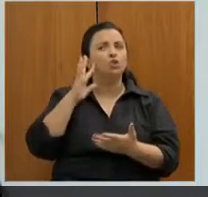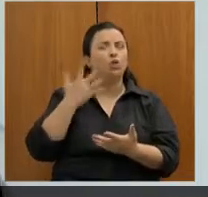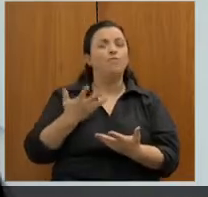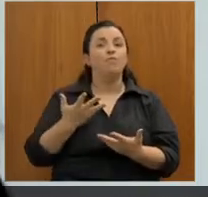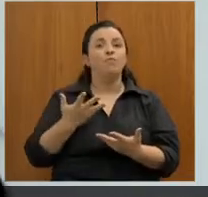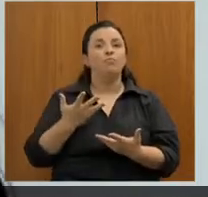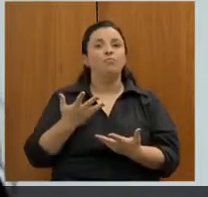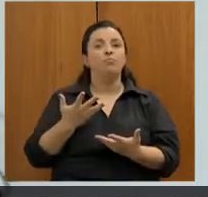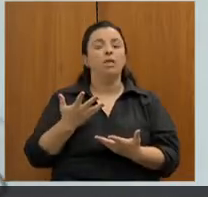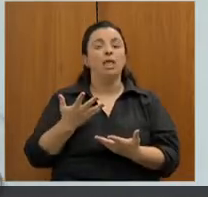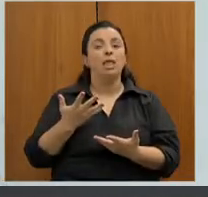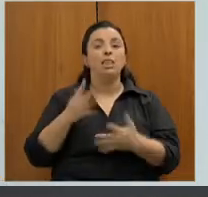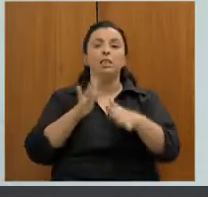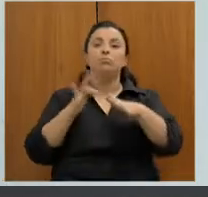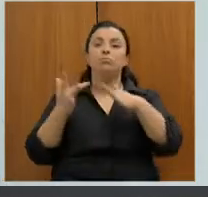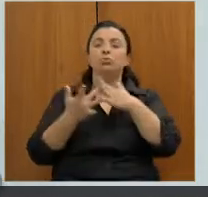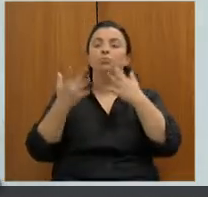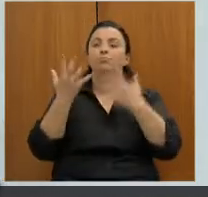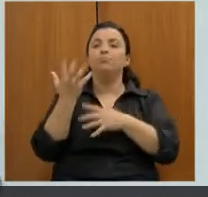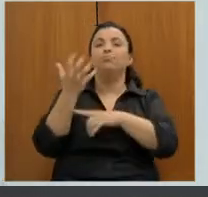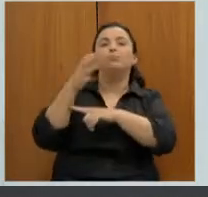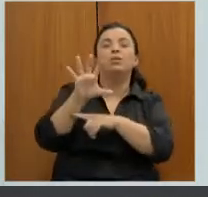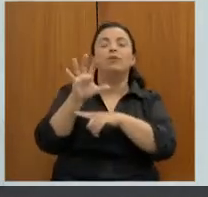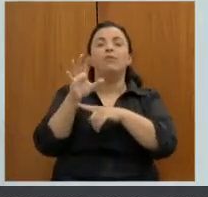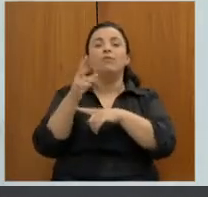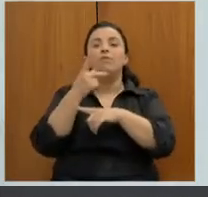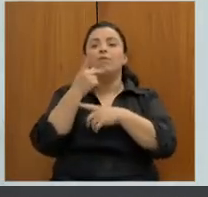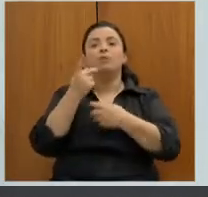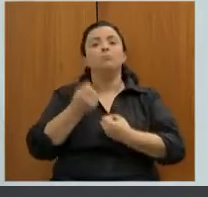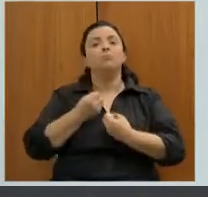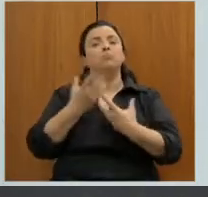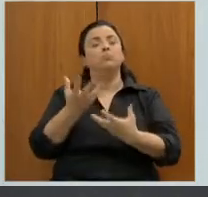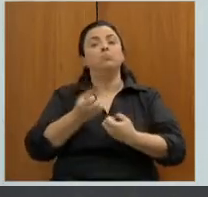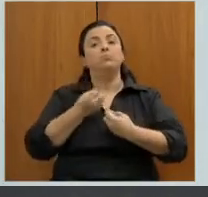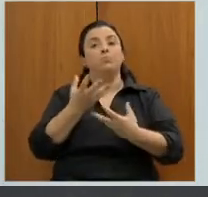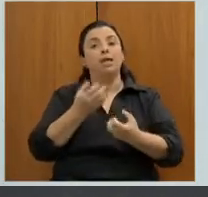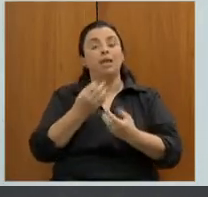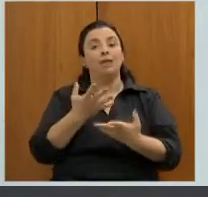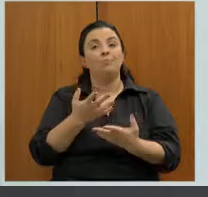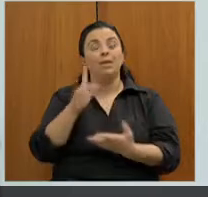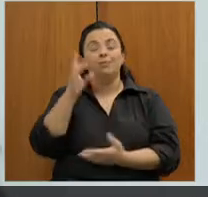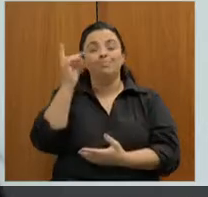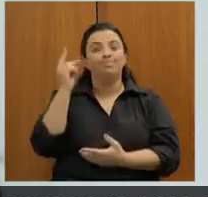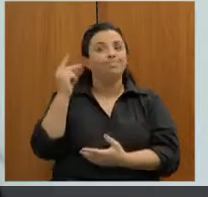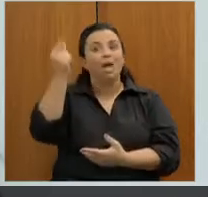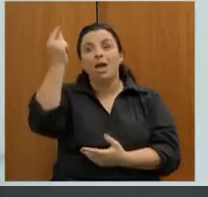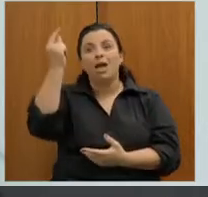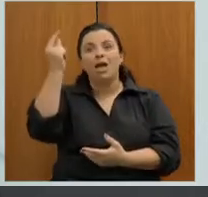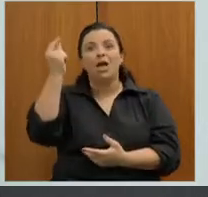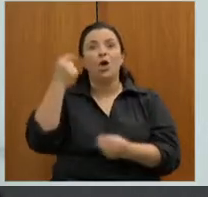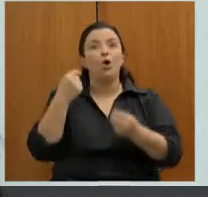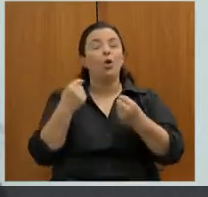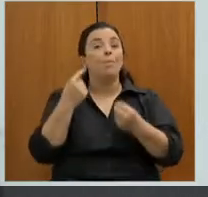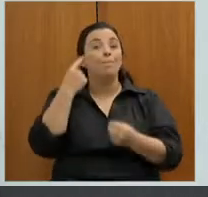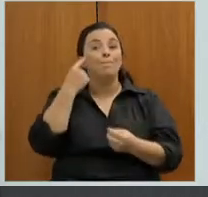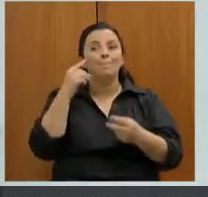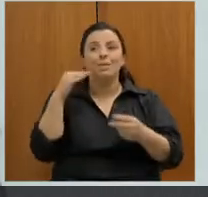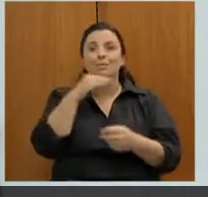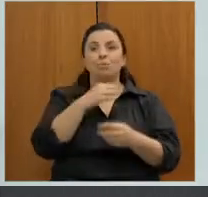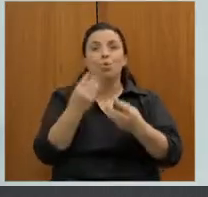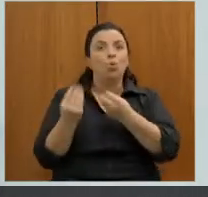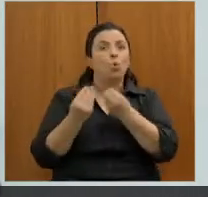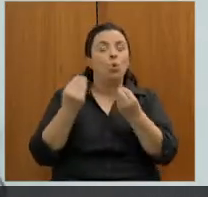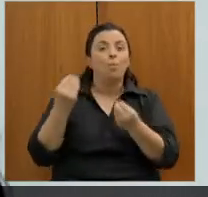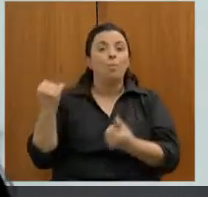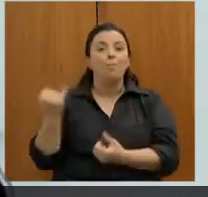isso na rede social né em 2017 eu comecei a falar e foi aí o Start eu vi como é importante né a